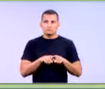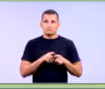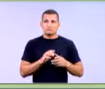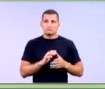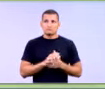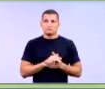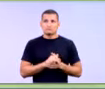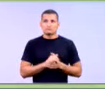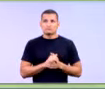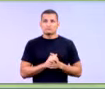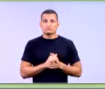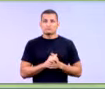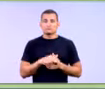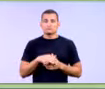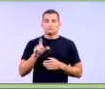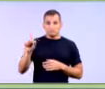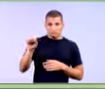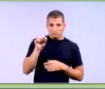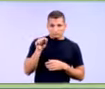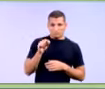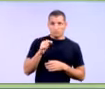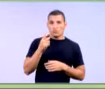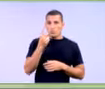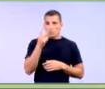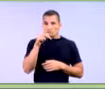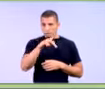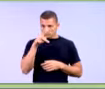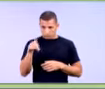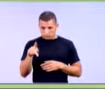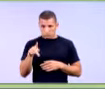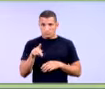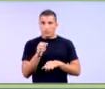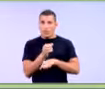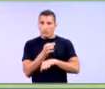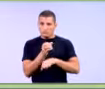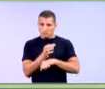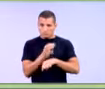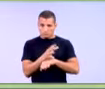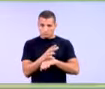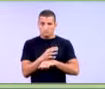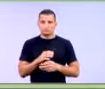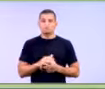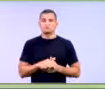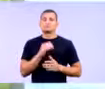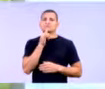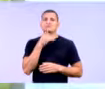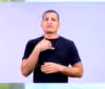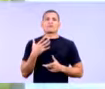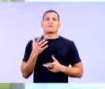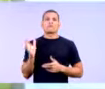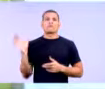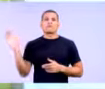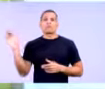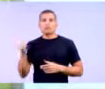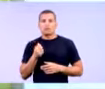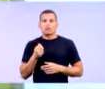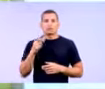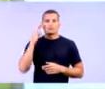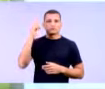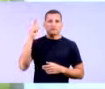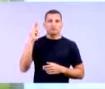indicar, um professor orientador da área. Eu vou pegar o diretor do RH para ser